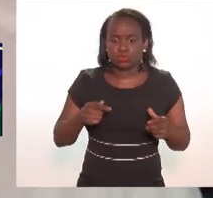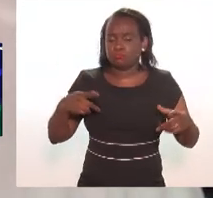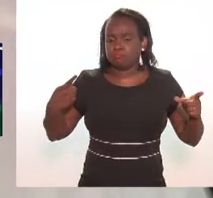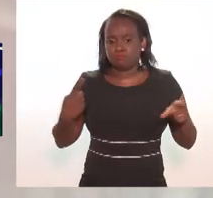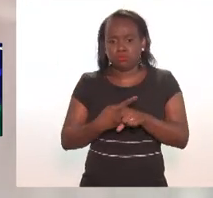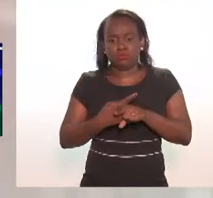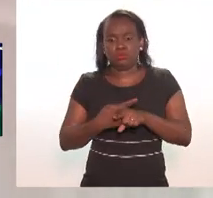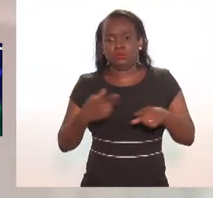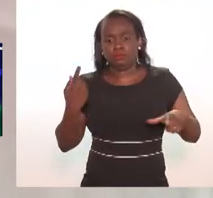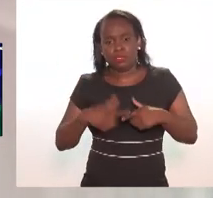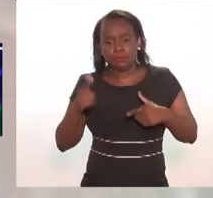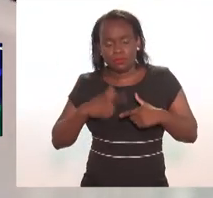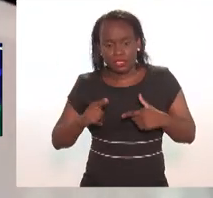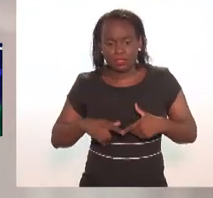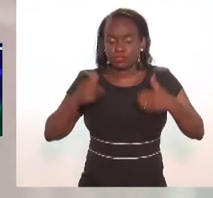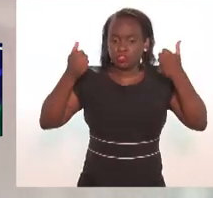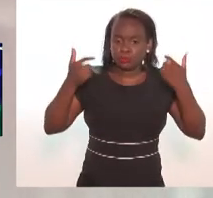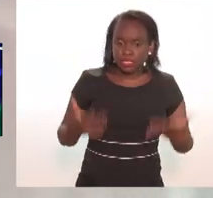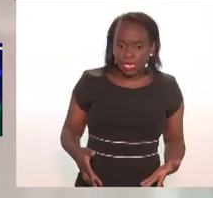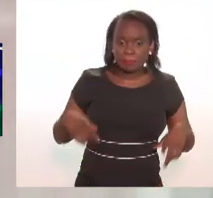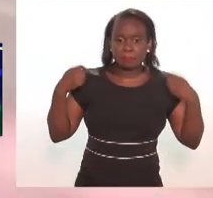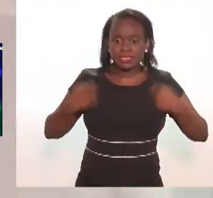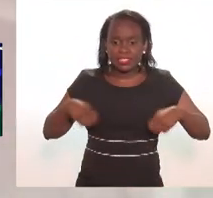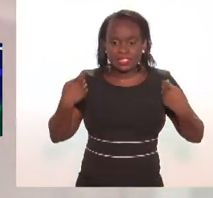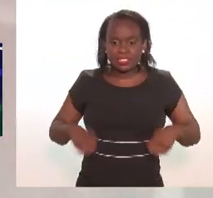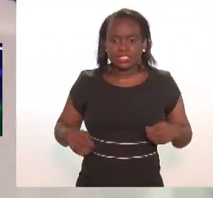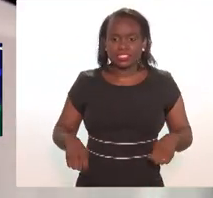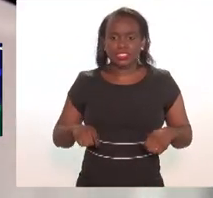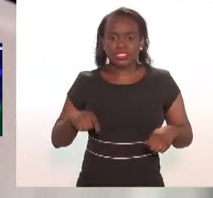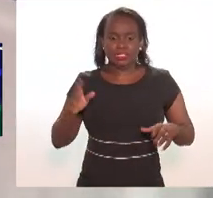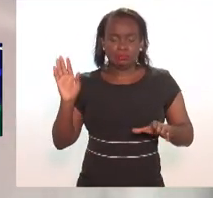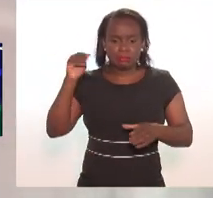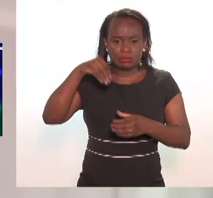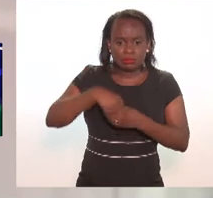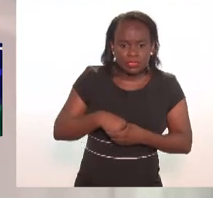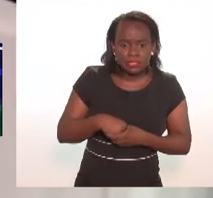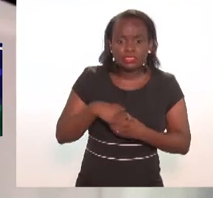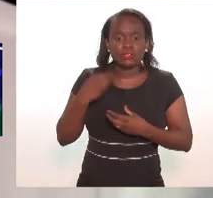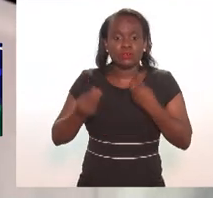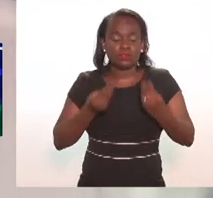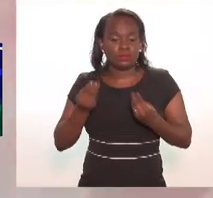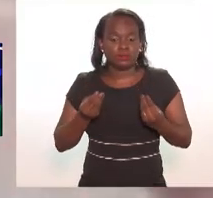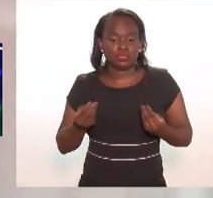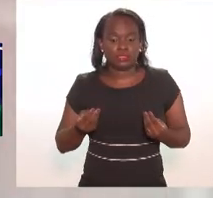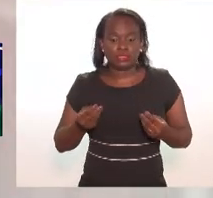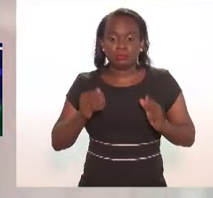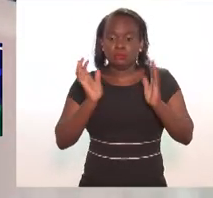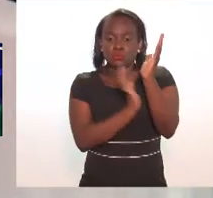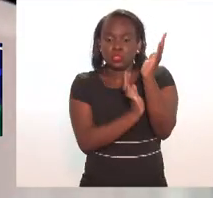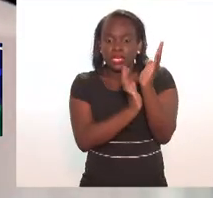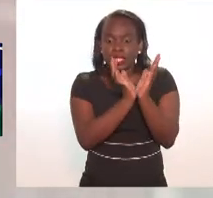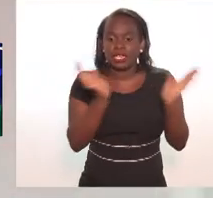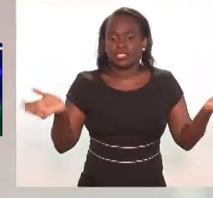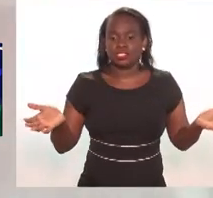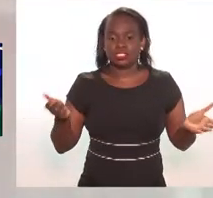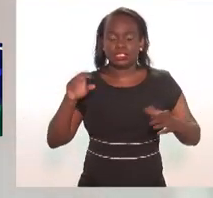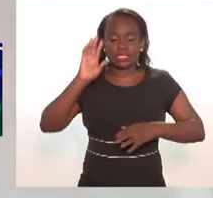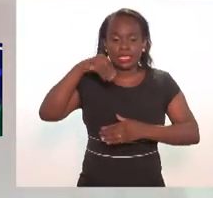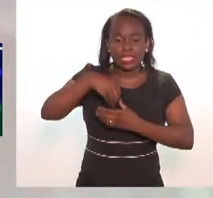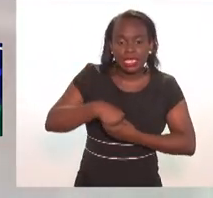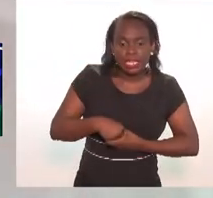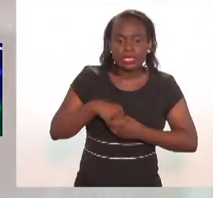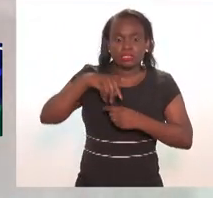colapsada, falar que tem que ser colocada, inserida de uma forma burocrática, dentro de